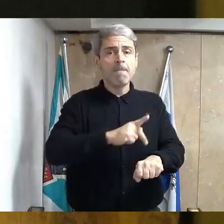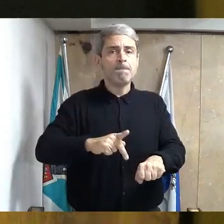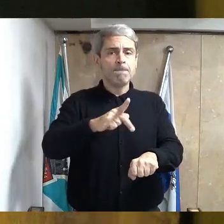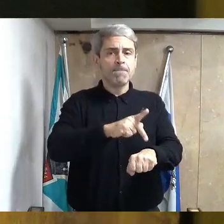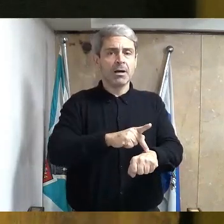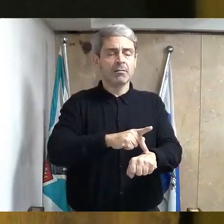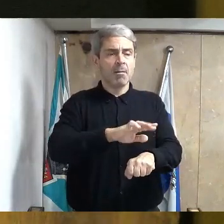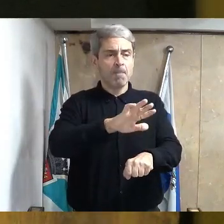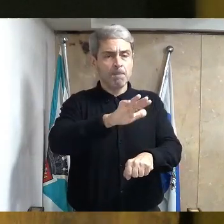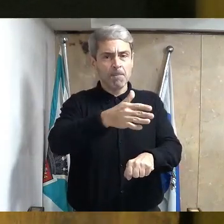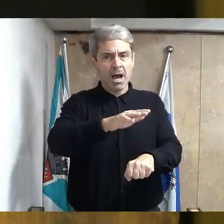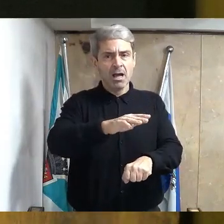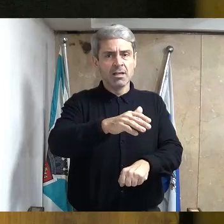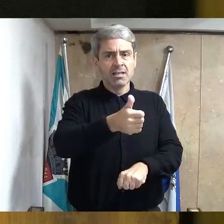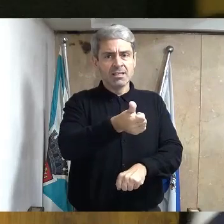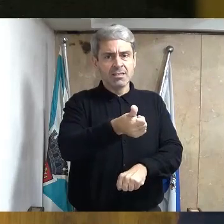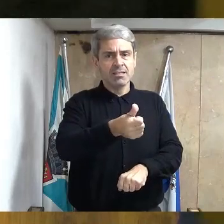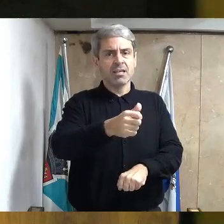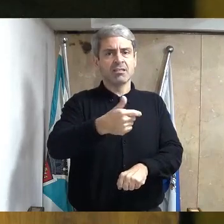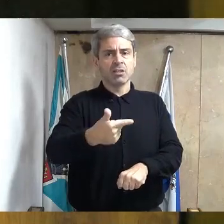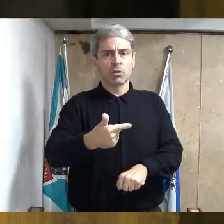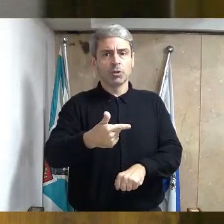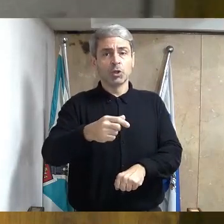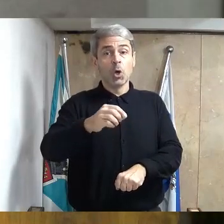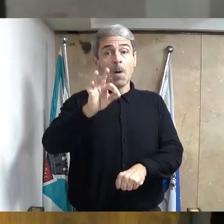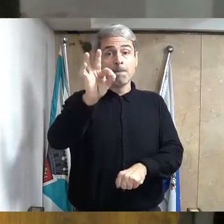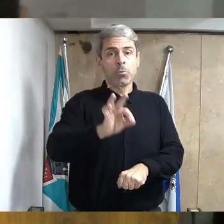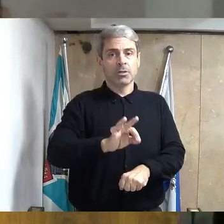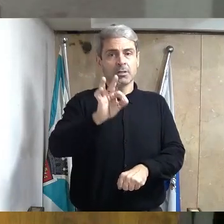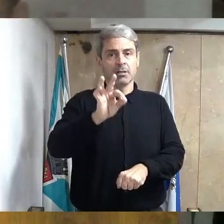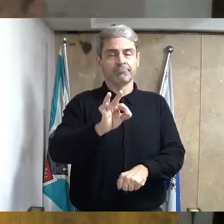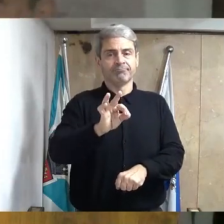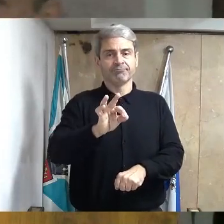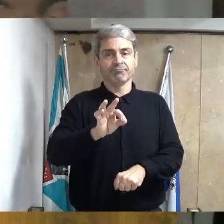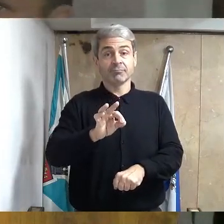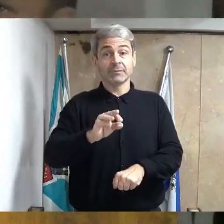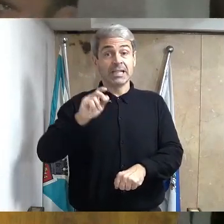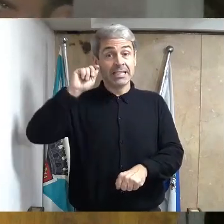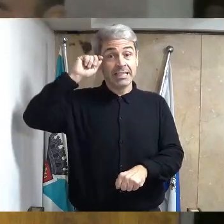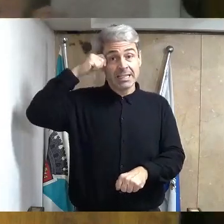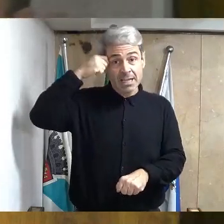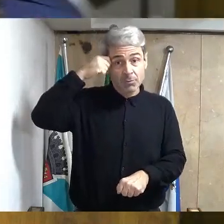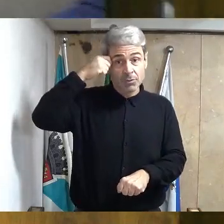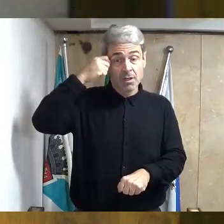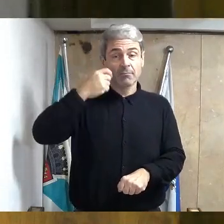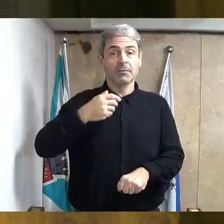de 62% de negros e pardos nessa sociedade.